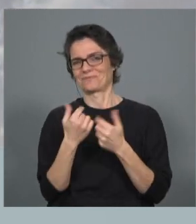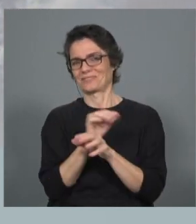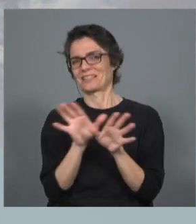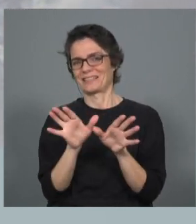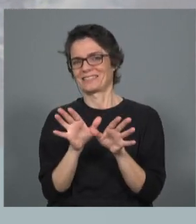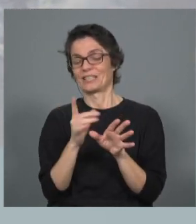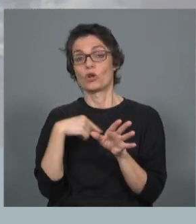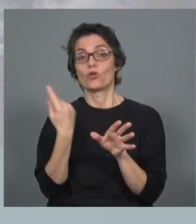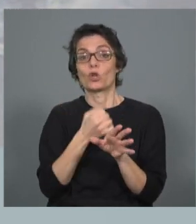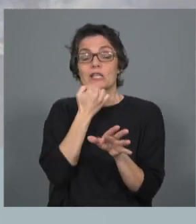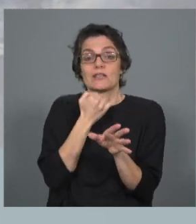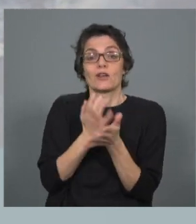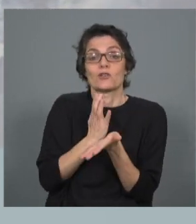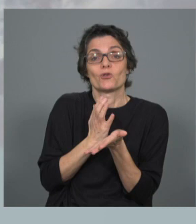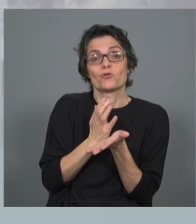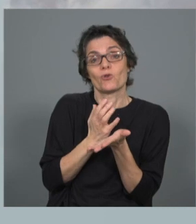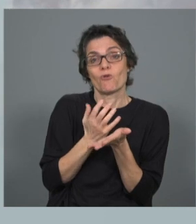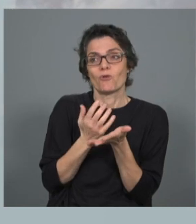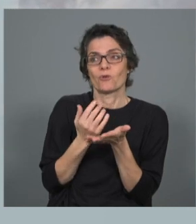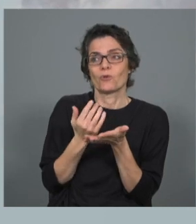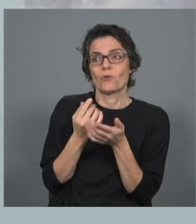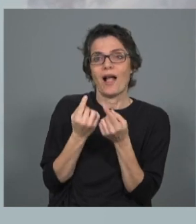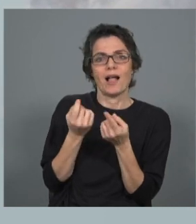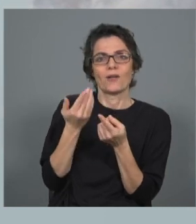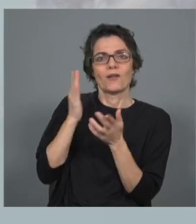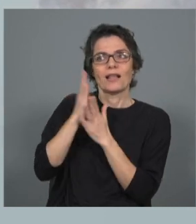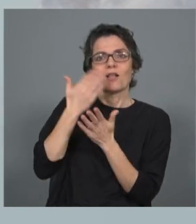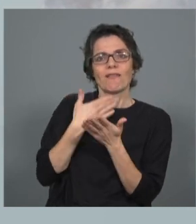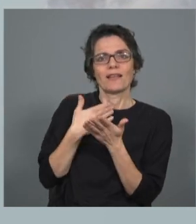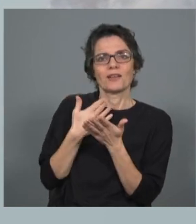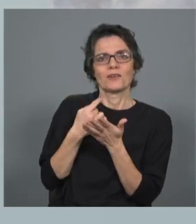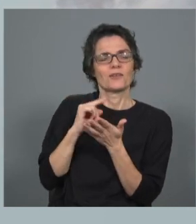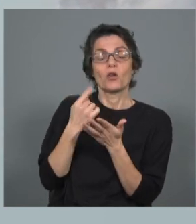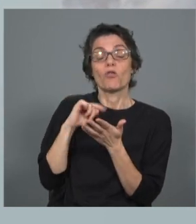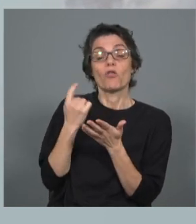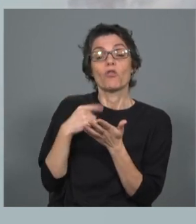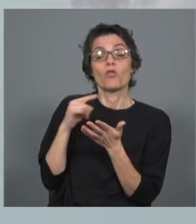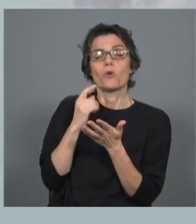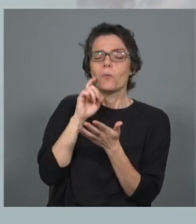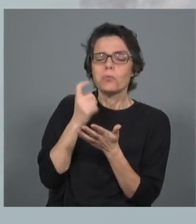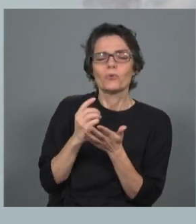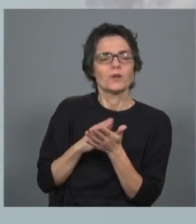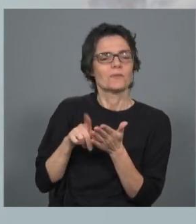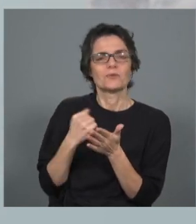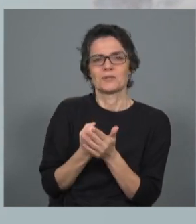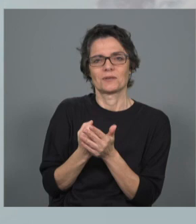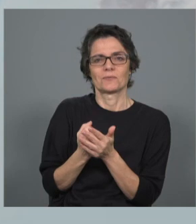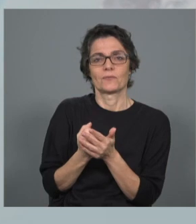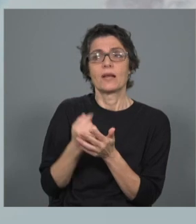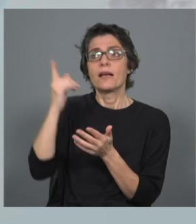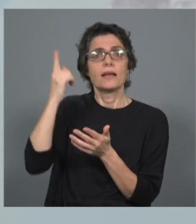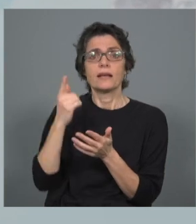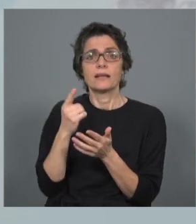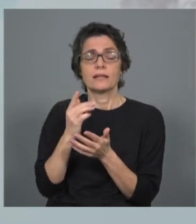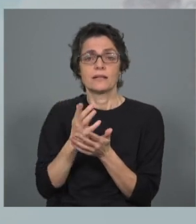ficarmos contentes com o que já temos de Deus, acho que aqui isto também se pode aplicar. Deus não fica contente com nós sermos apenas uma sua ovelha, embora